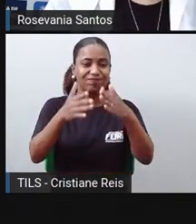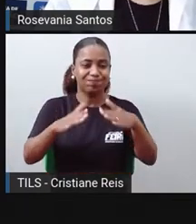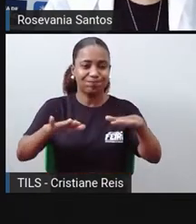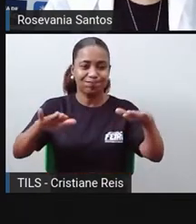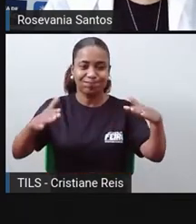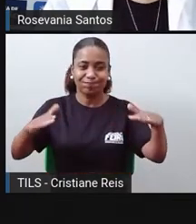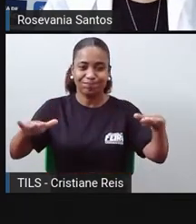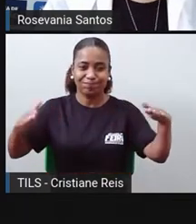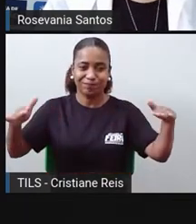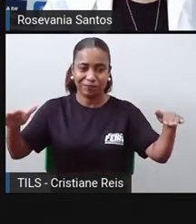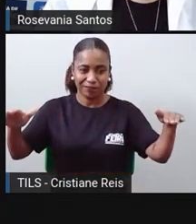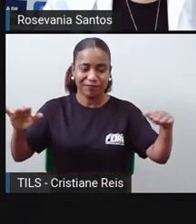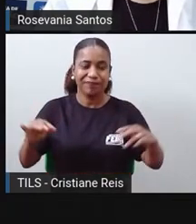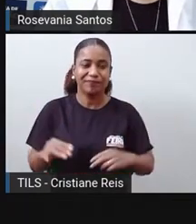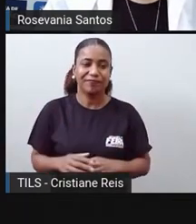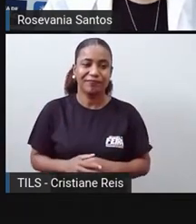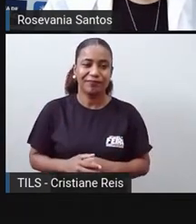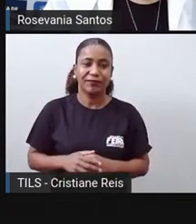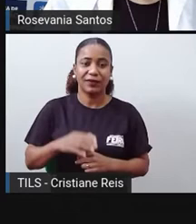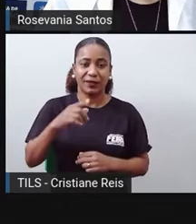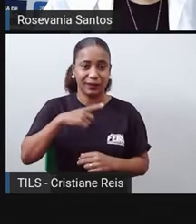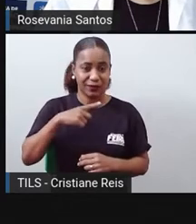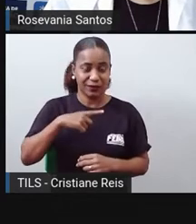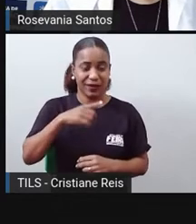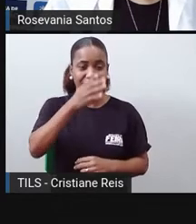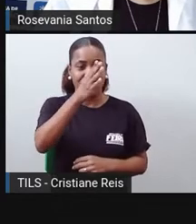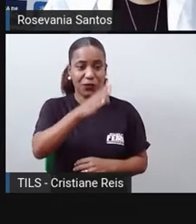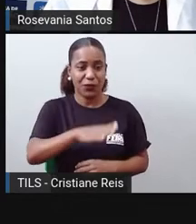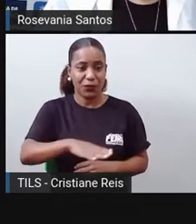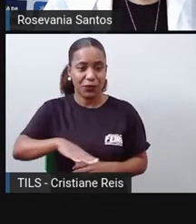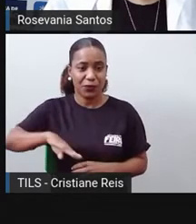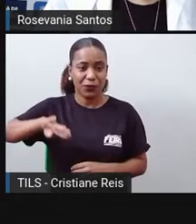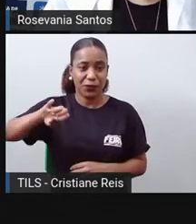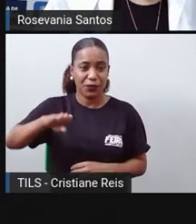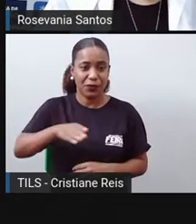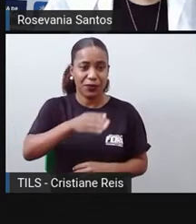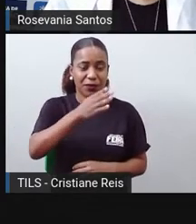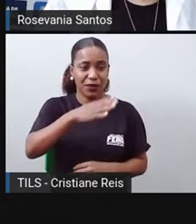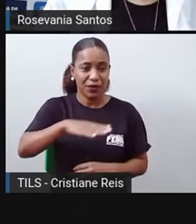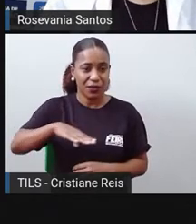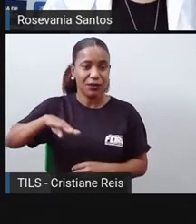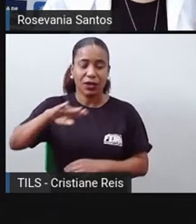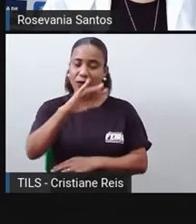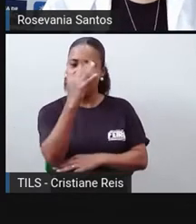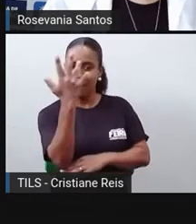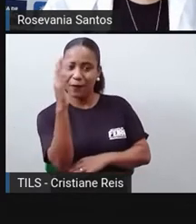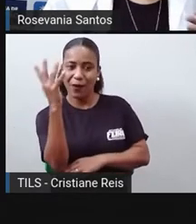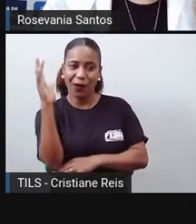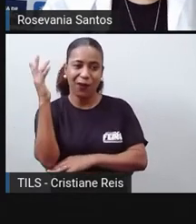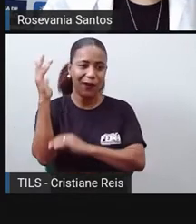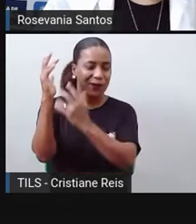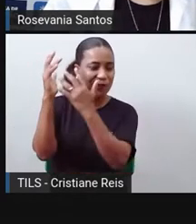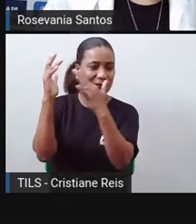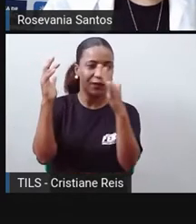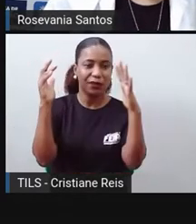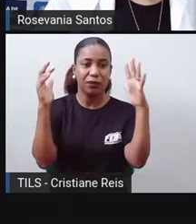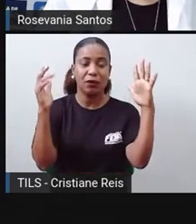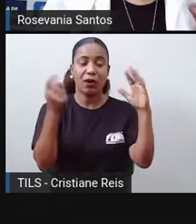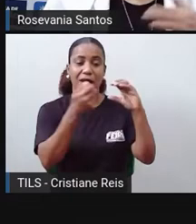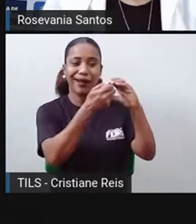né, essa área mais baixa aí, onde tem a formação, né, de florestas e tudo, que vai ter uma